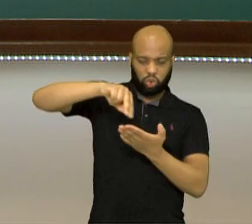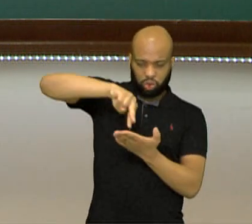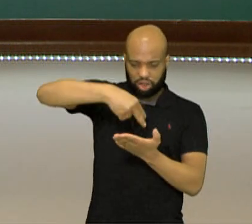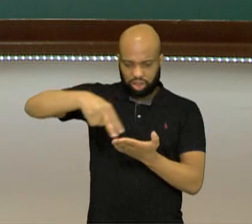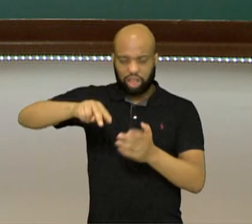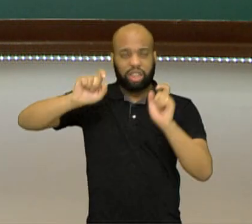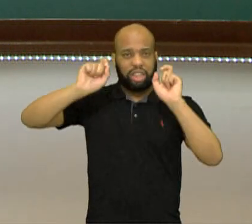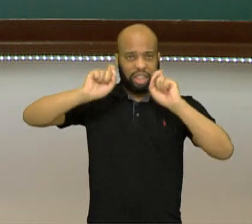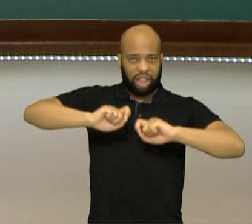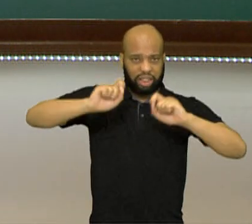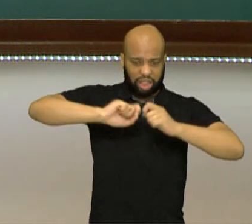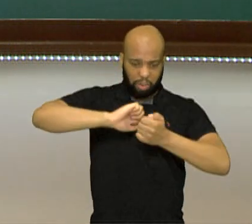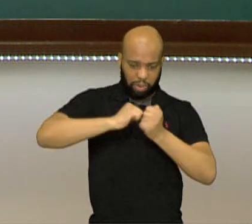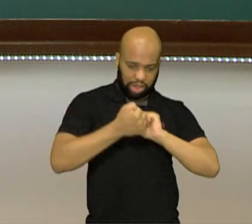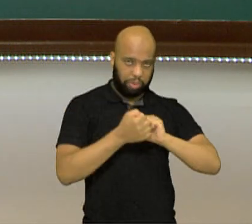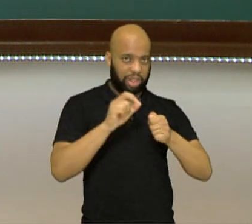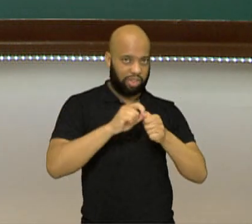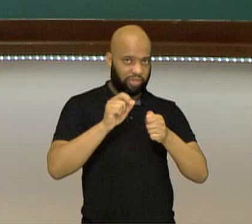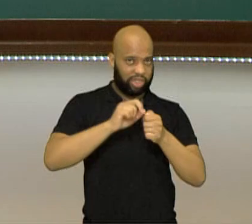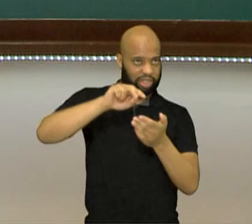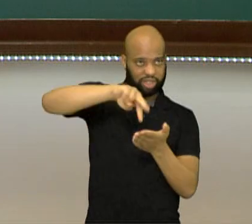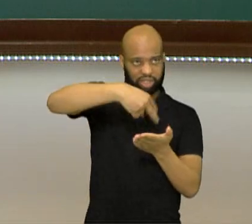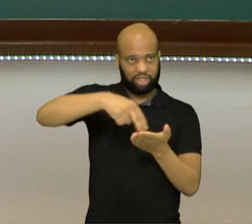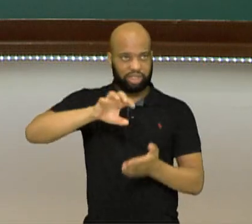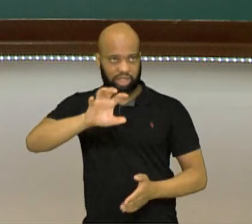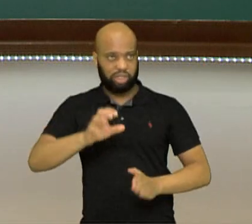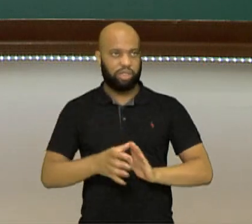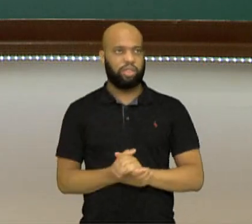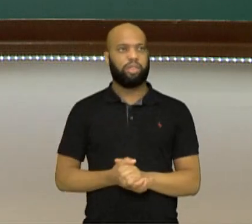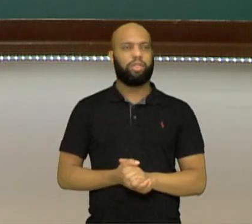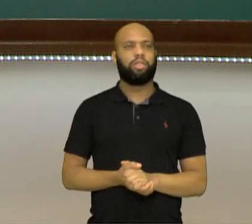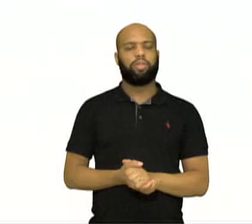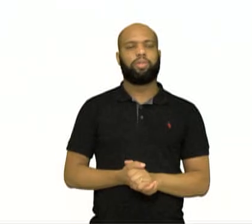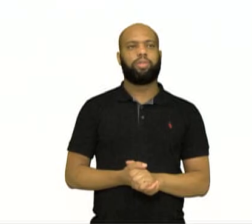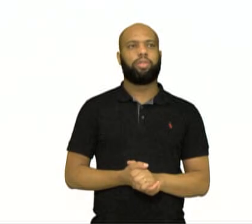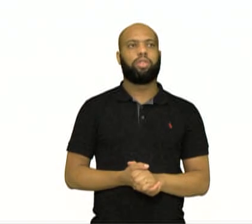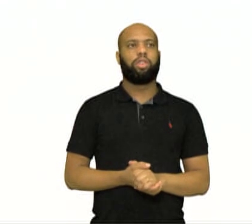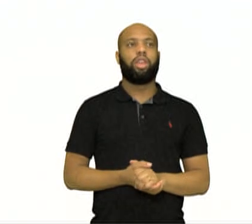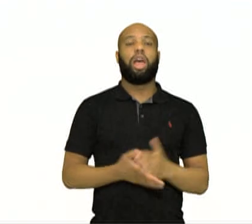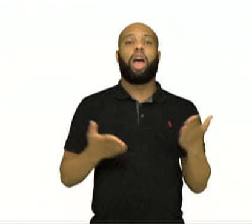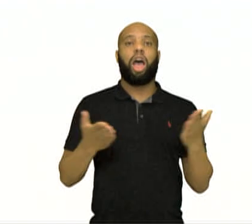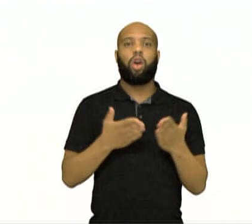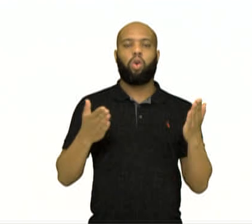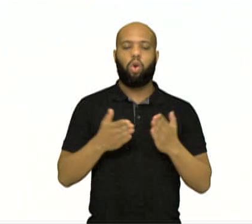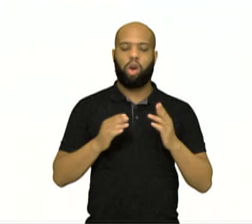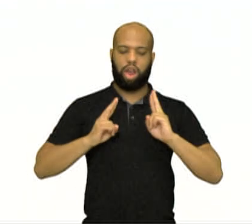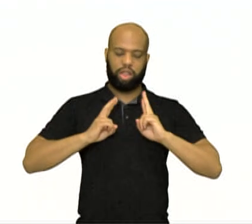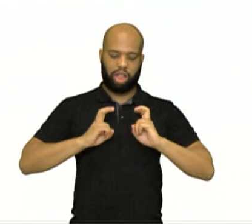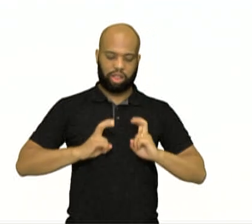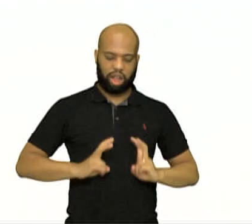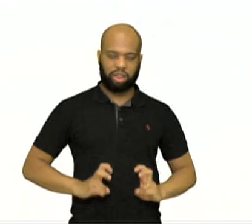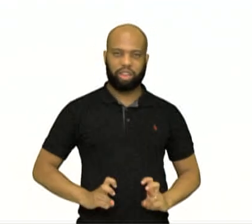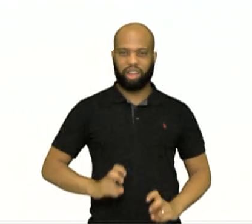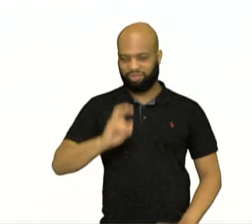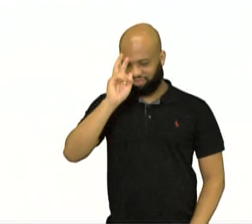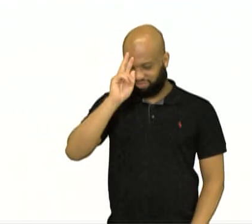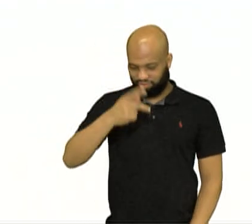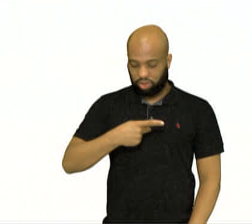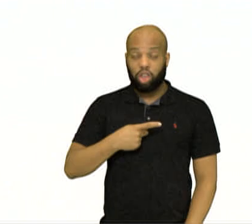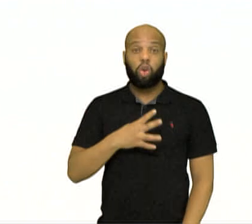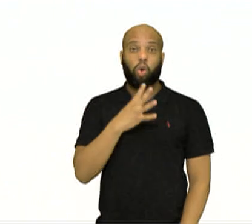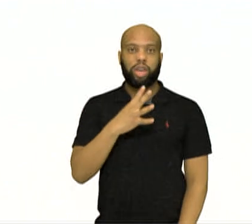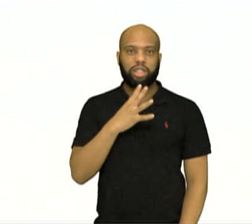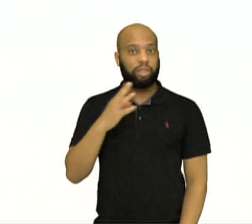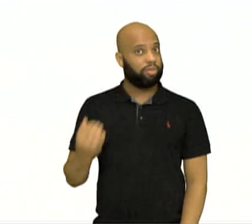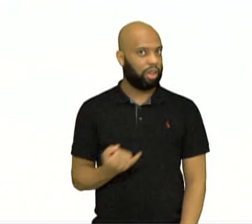em dança esse movimento? Pense um pouco. O autoconhecimento é importante para a qualidade de